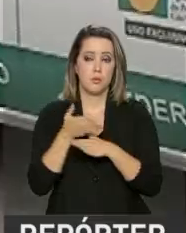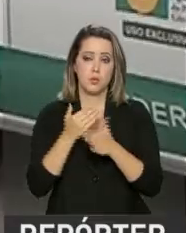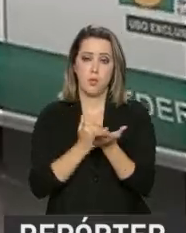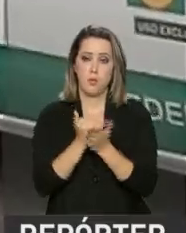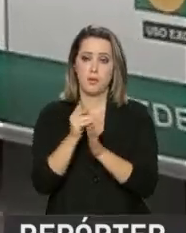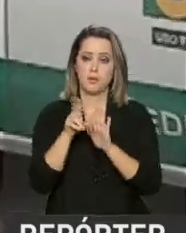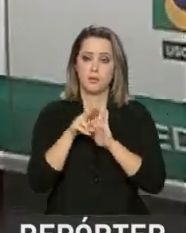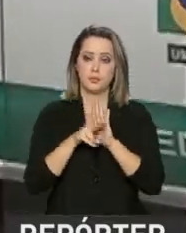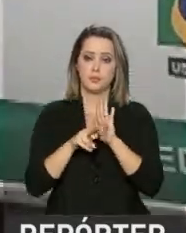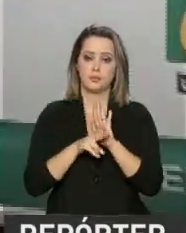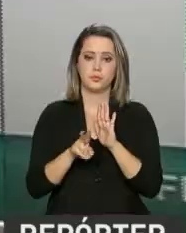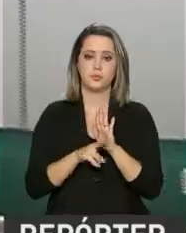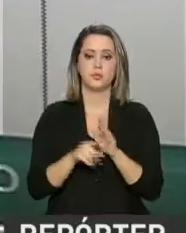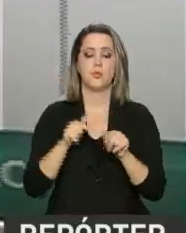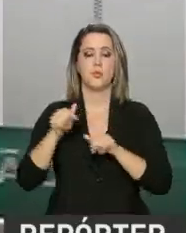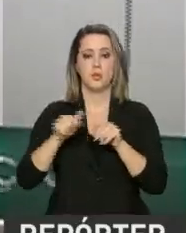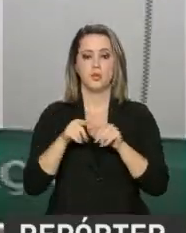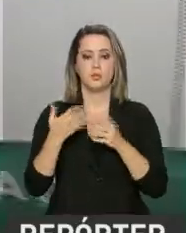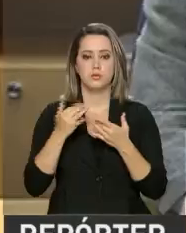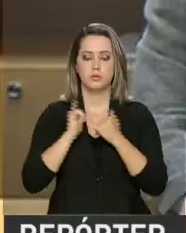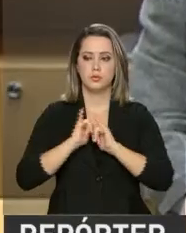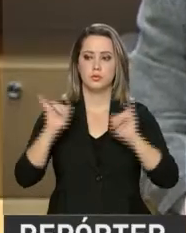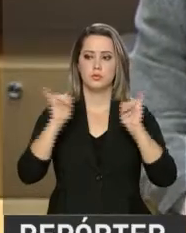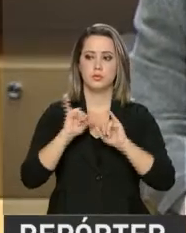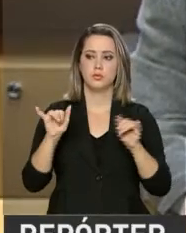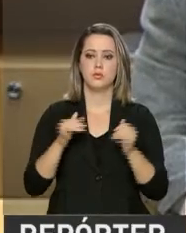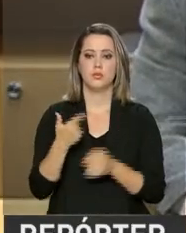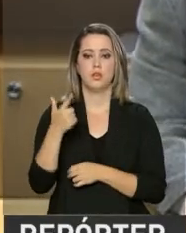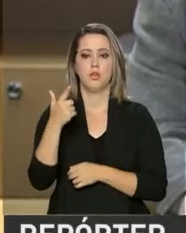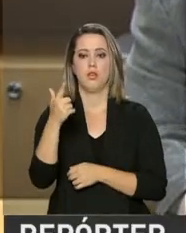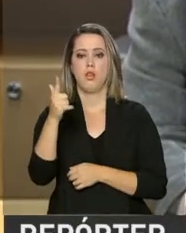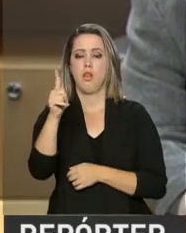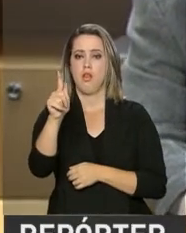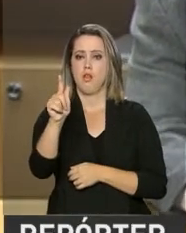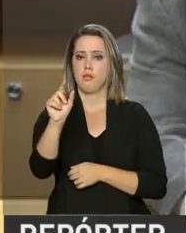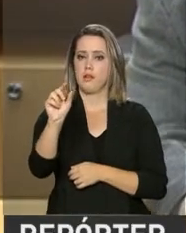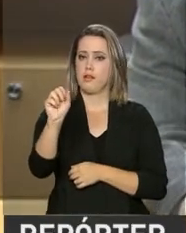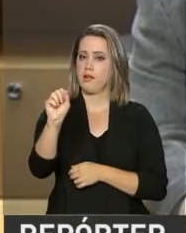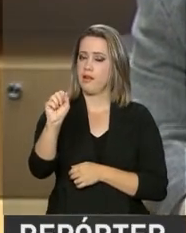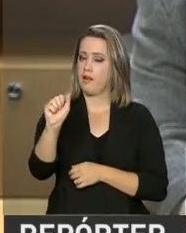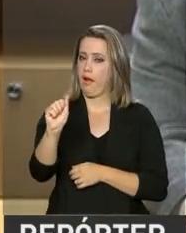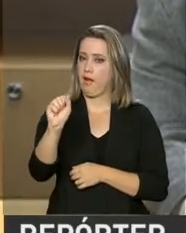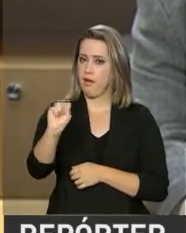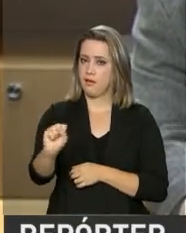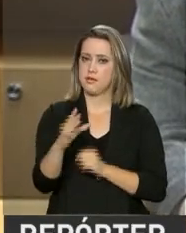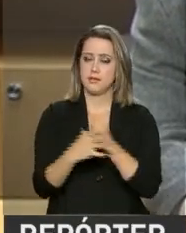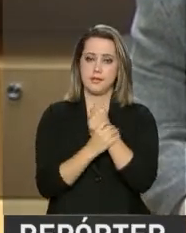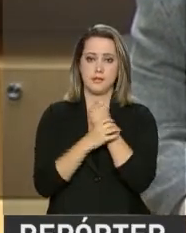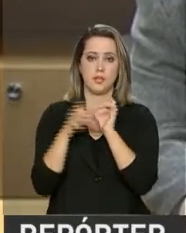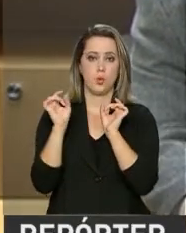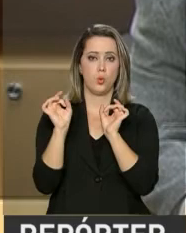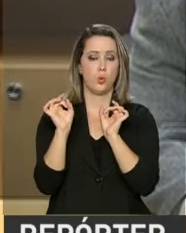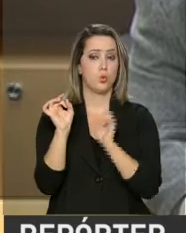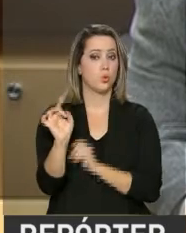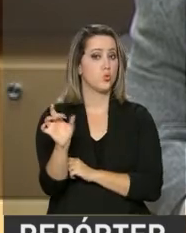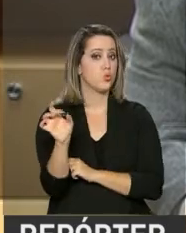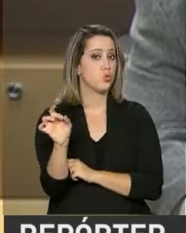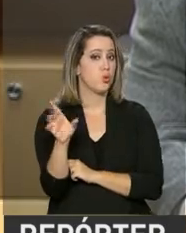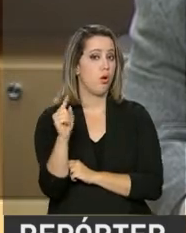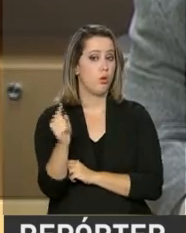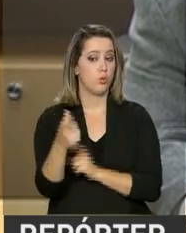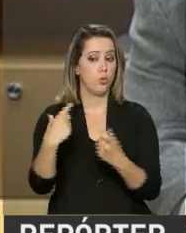aqui a ação faz parte da campanha gás seguro só na revenda lançada pela agência nacional do petróleo gás natural e